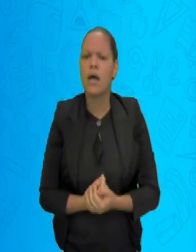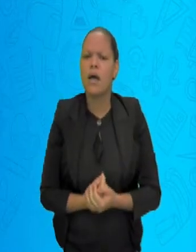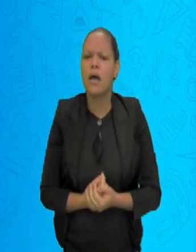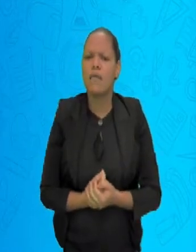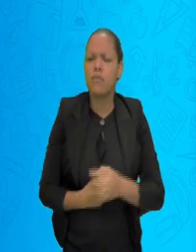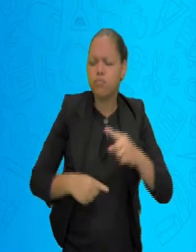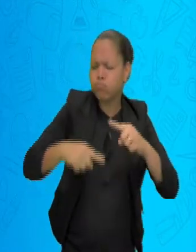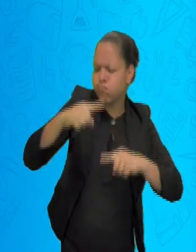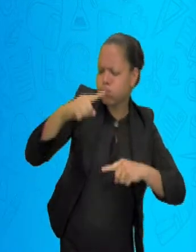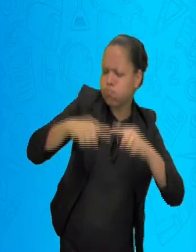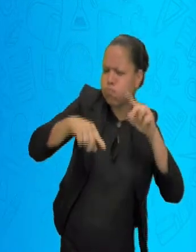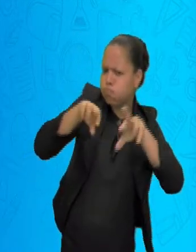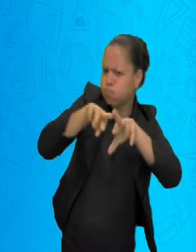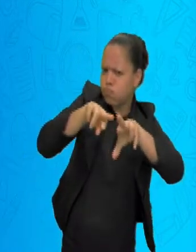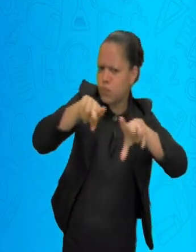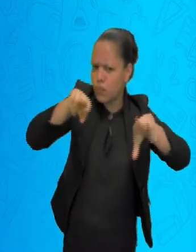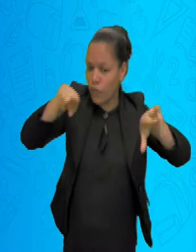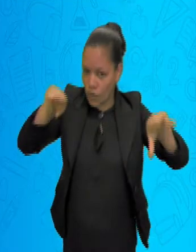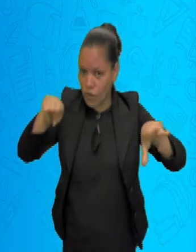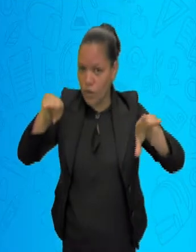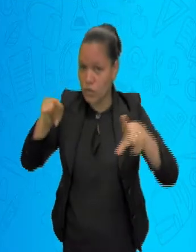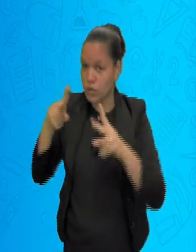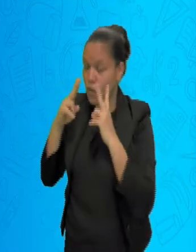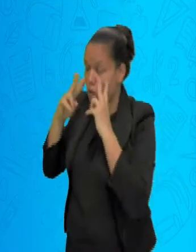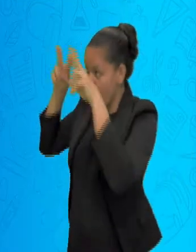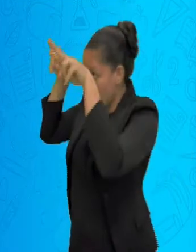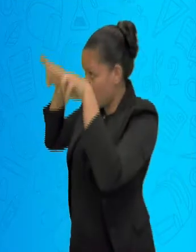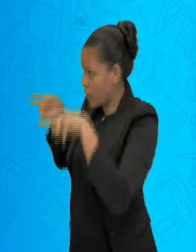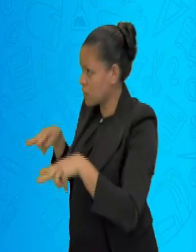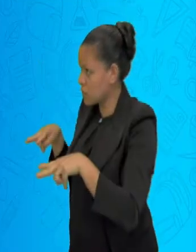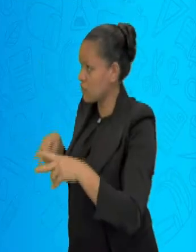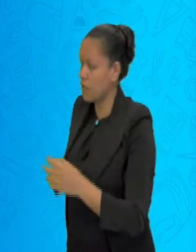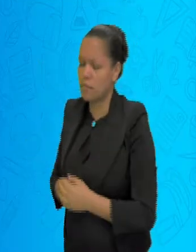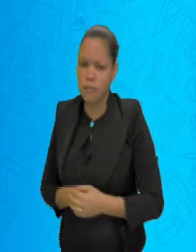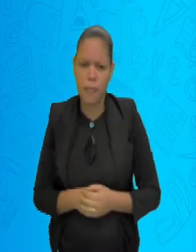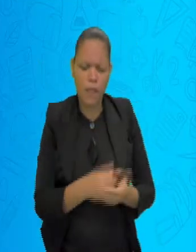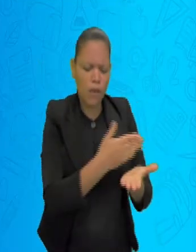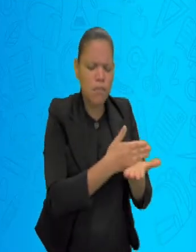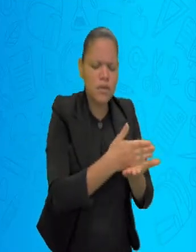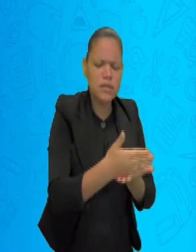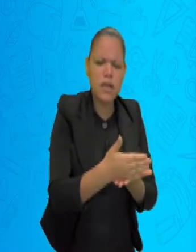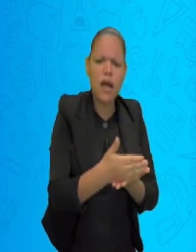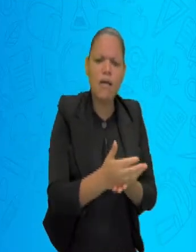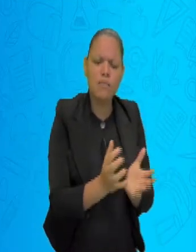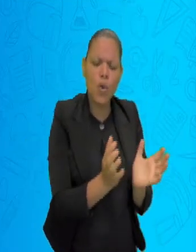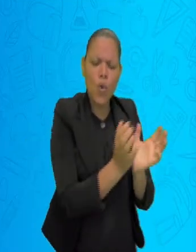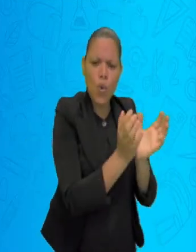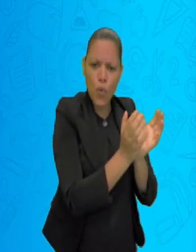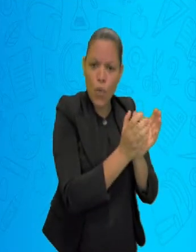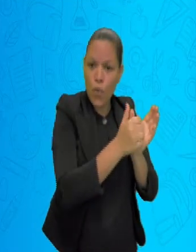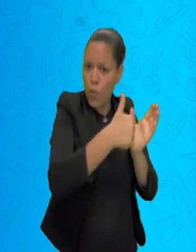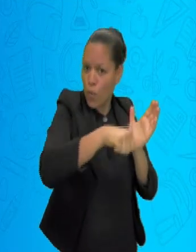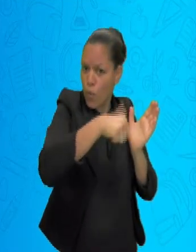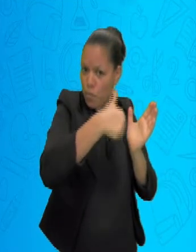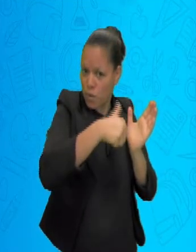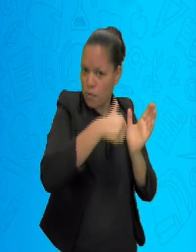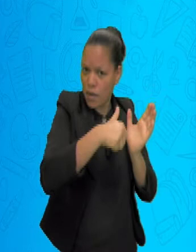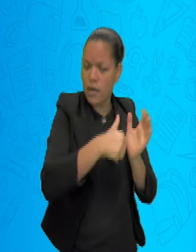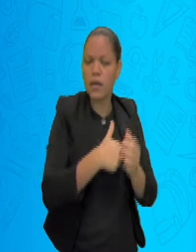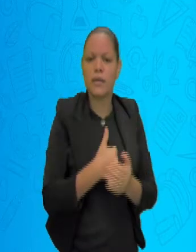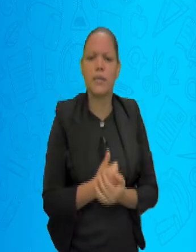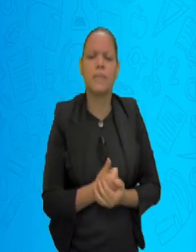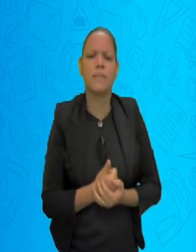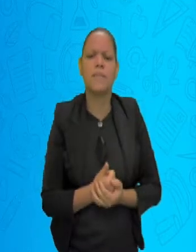detalhes cada um desses setores. Vamos começar pelo setor primário. O setor primário é